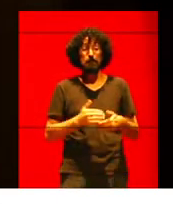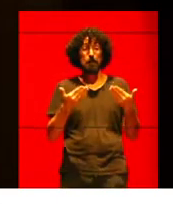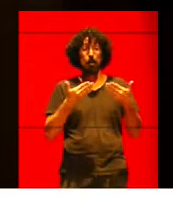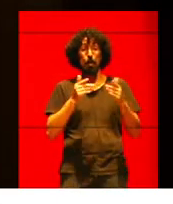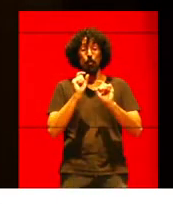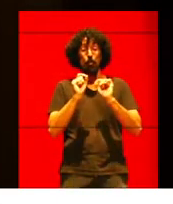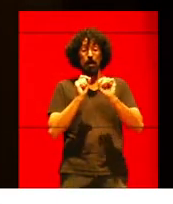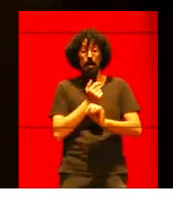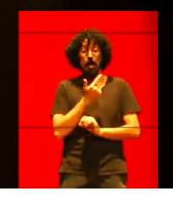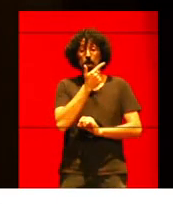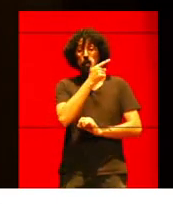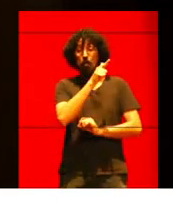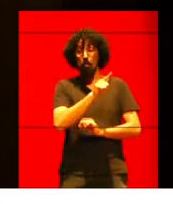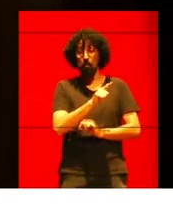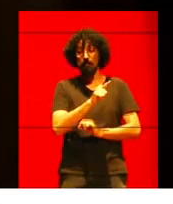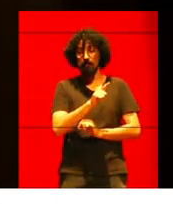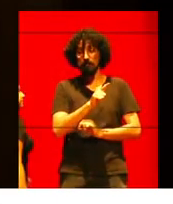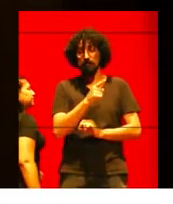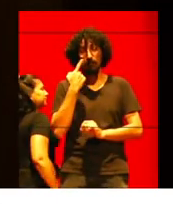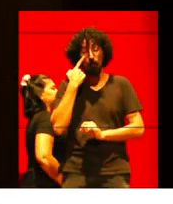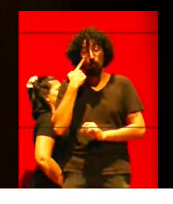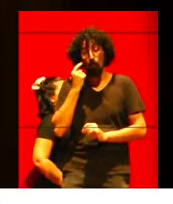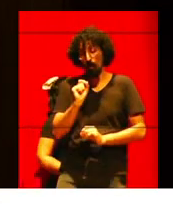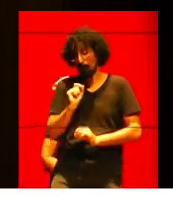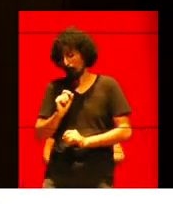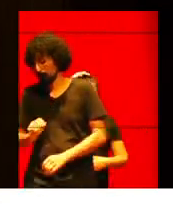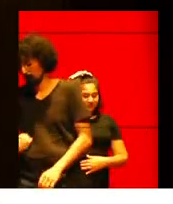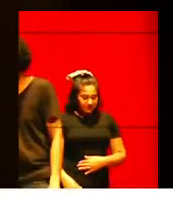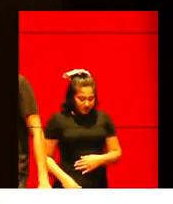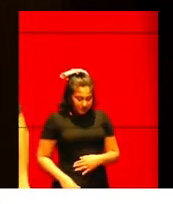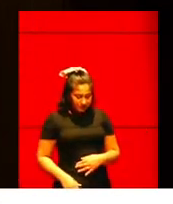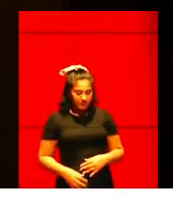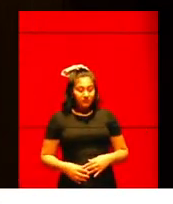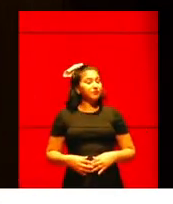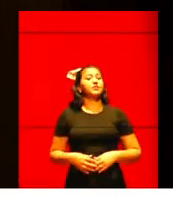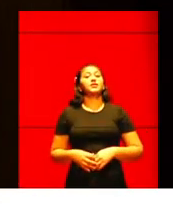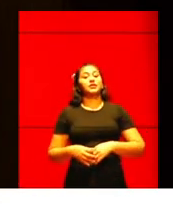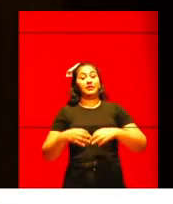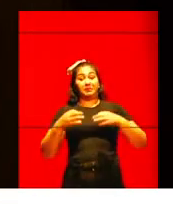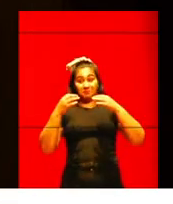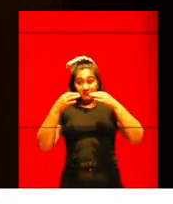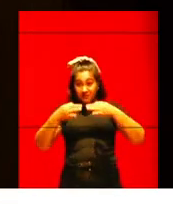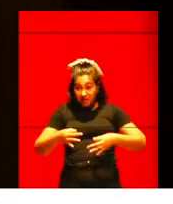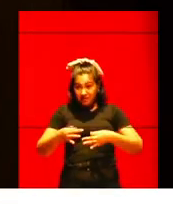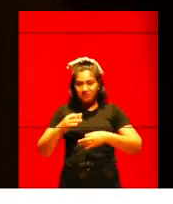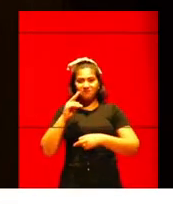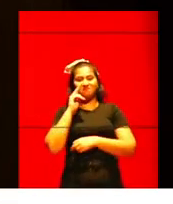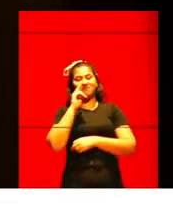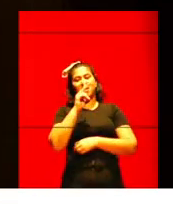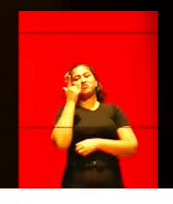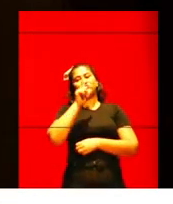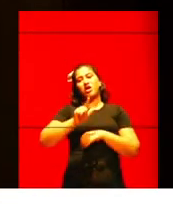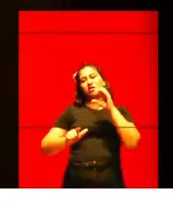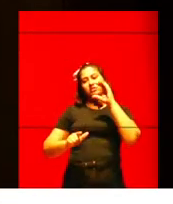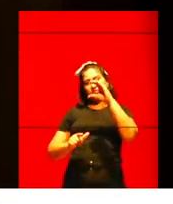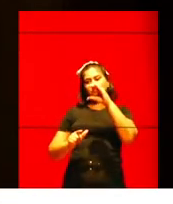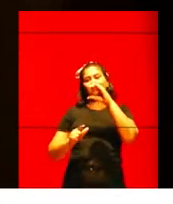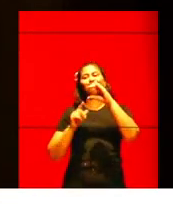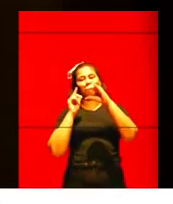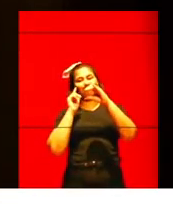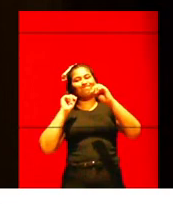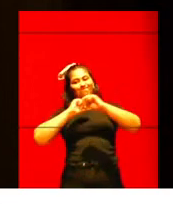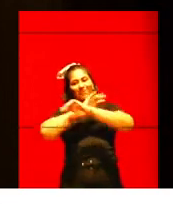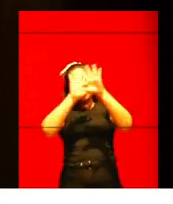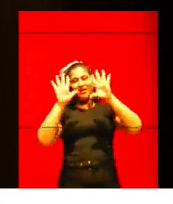Aquela ali, dá pra ver claramente todas as ligações do carbono. E se vocês olharem pra lá, todas